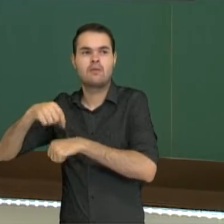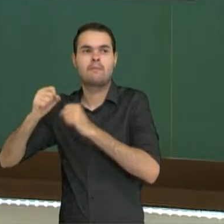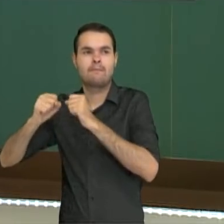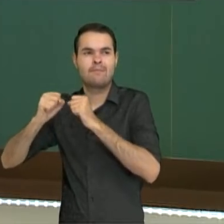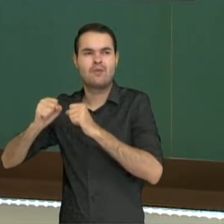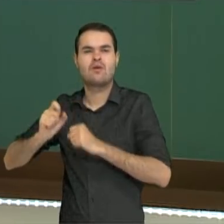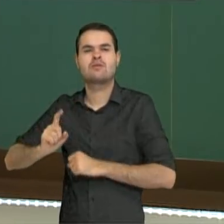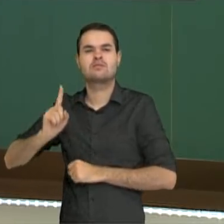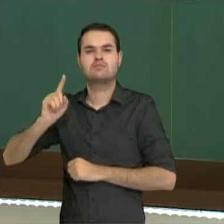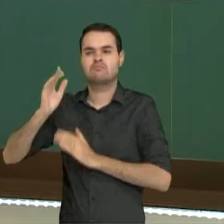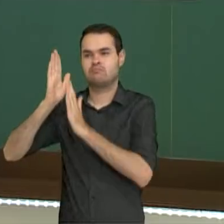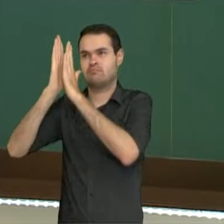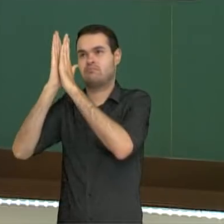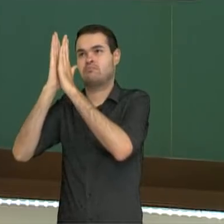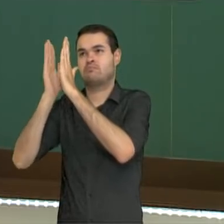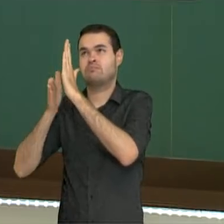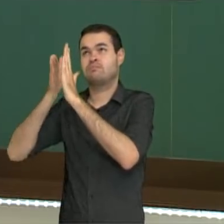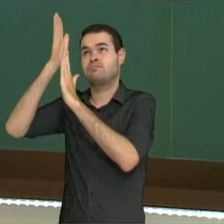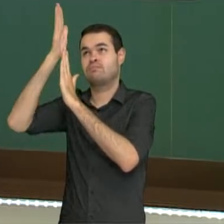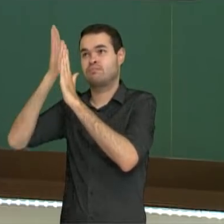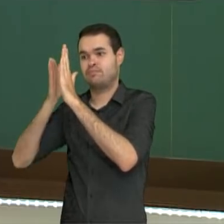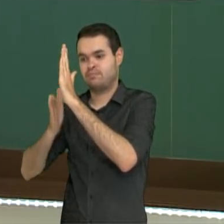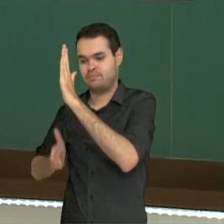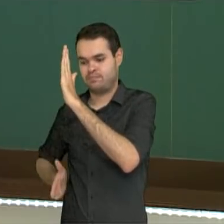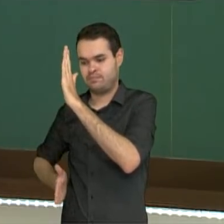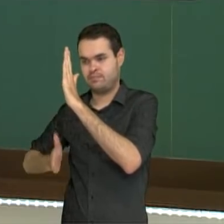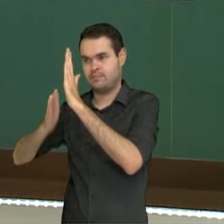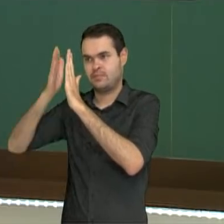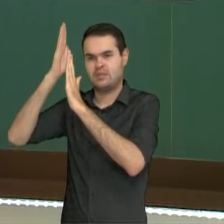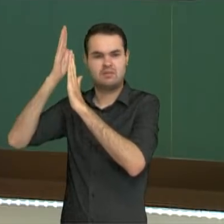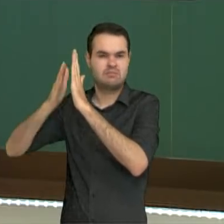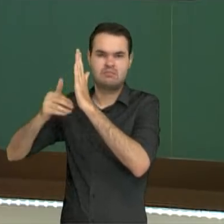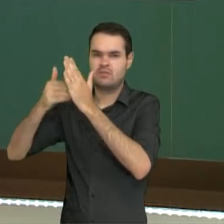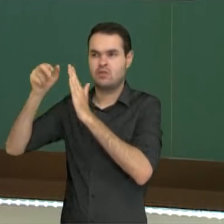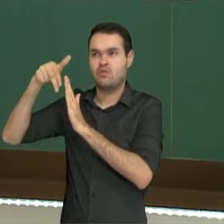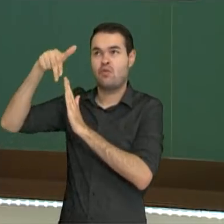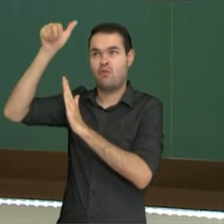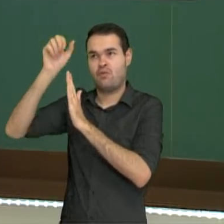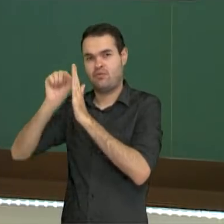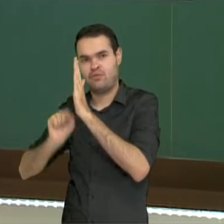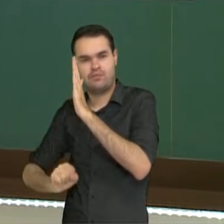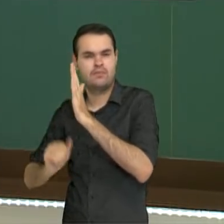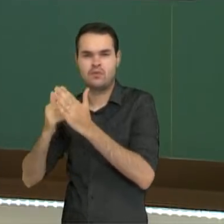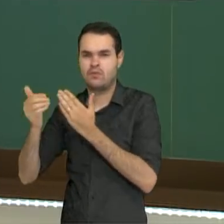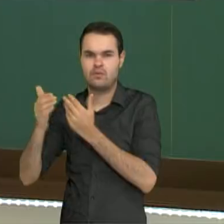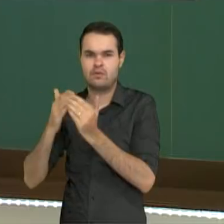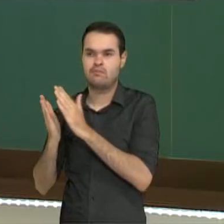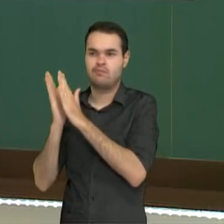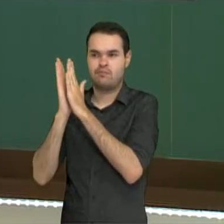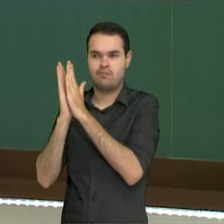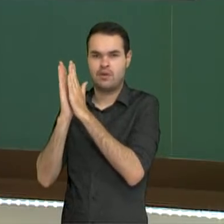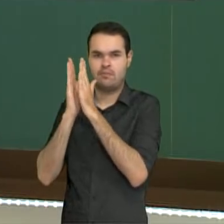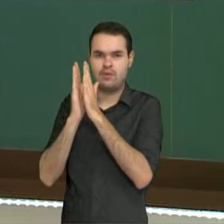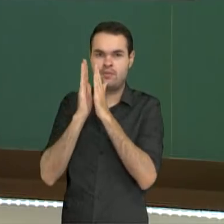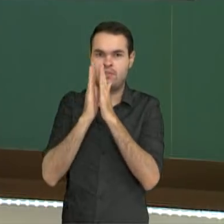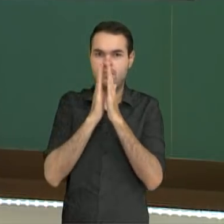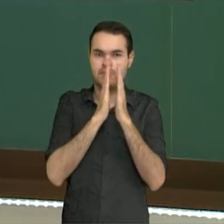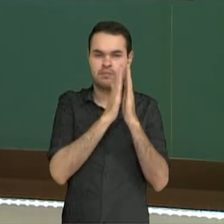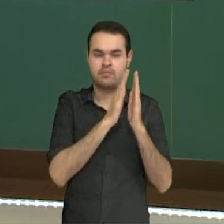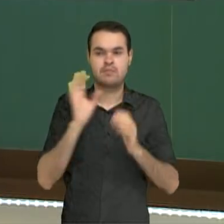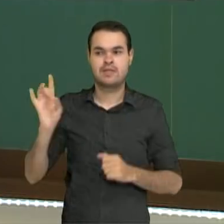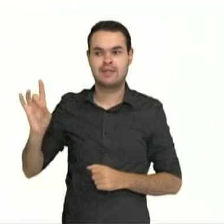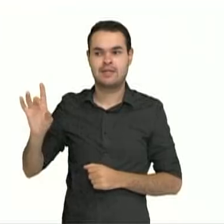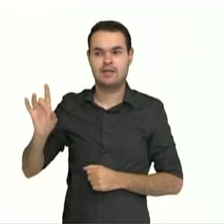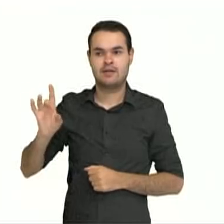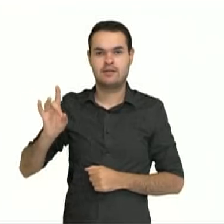lá na Groenlândia, pode estar aqui no Brasil, vai seguir o mesmo horário. Aqui eu tenho outros fusos horários. Cada